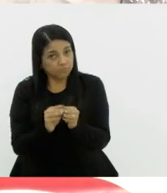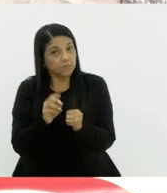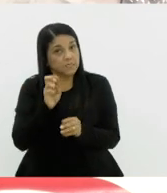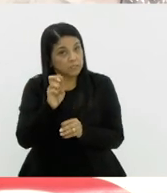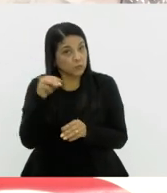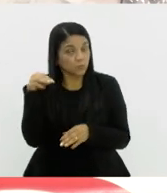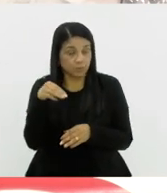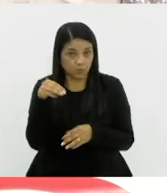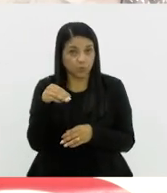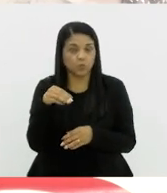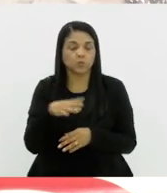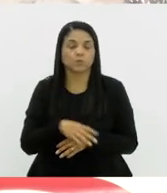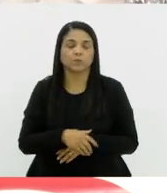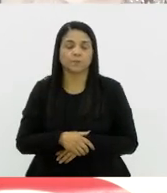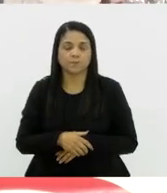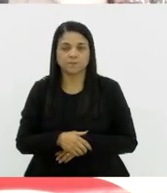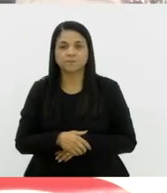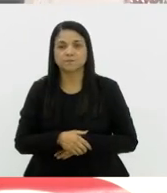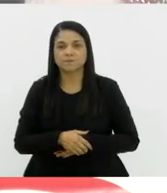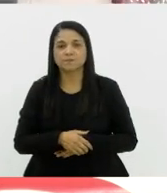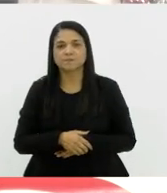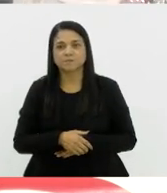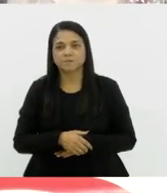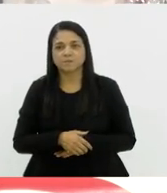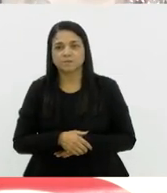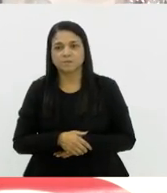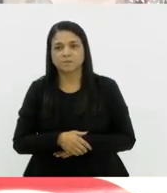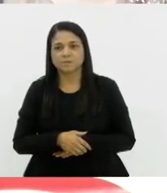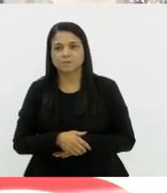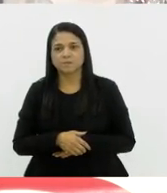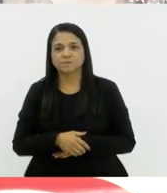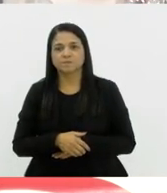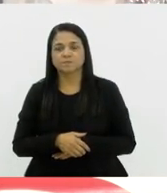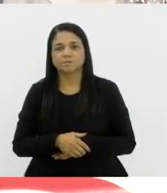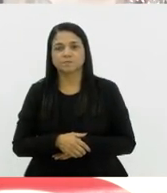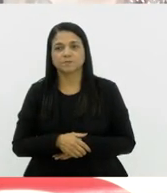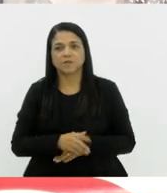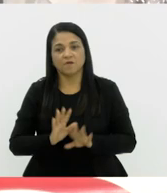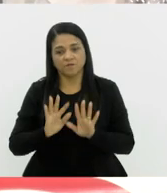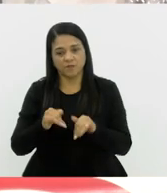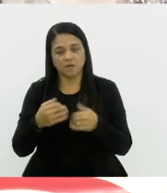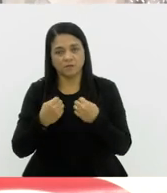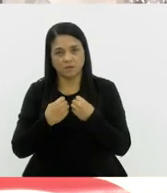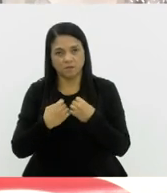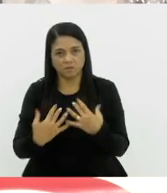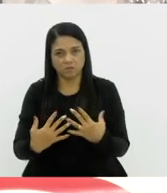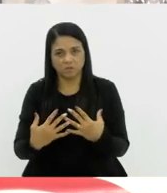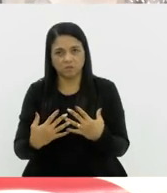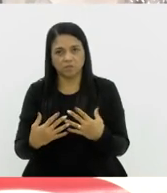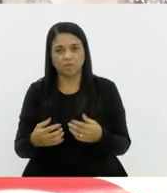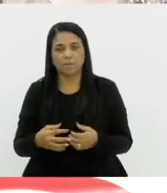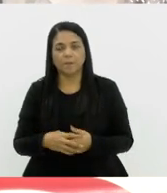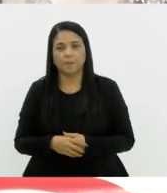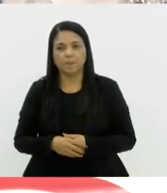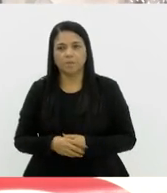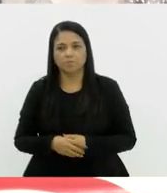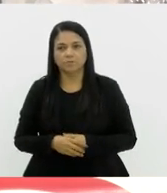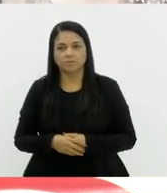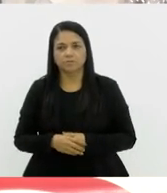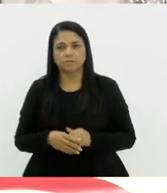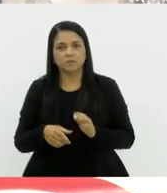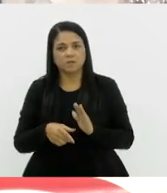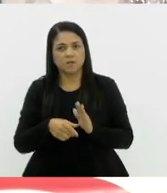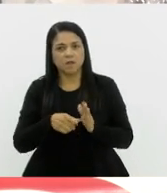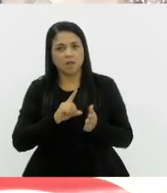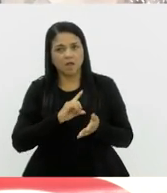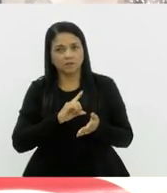questão do horário para que a gente possa terminar a audiência. Mas tem uma etapa anterior, não tem? Não, seria isso aqui e agora a gente